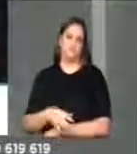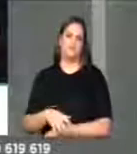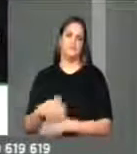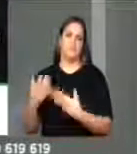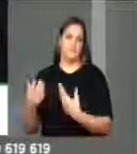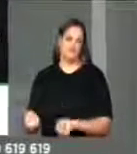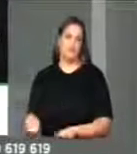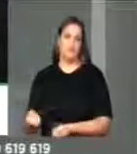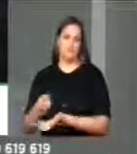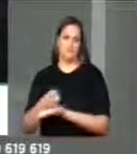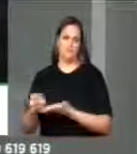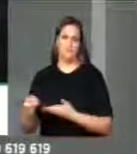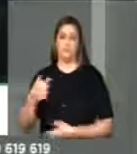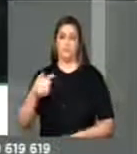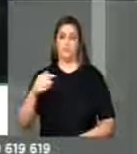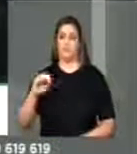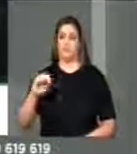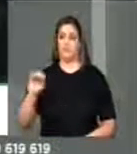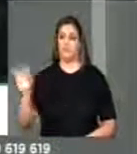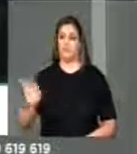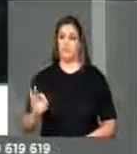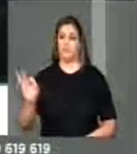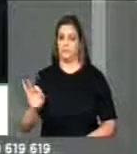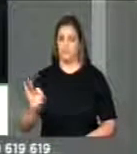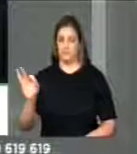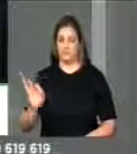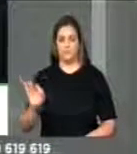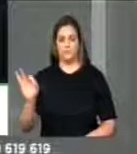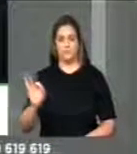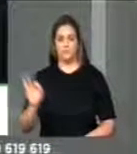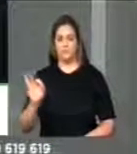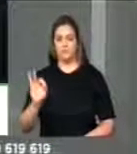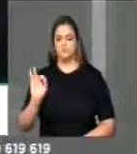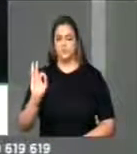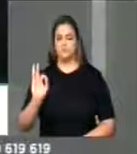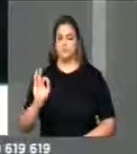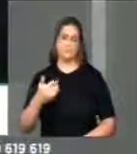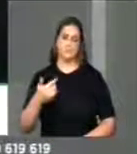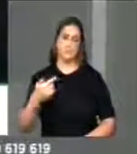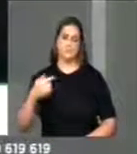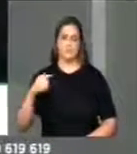com 70% dos deputados desta casa.